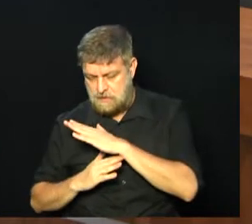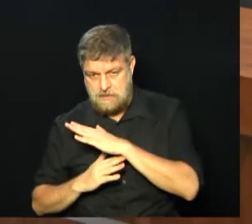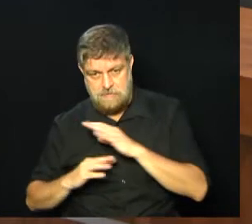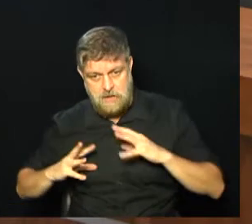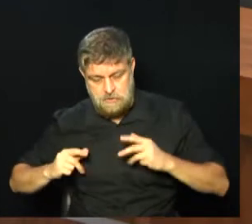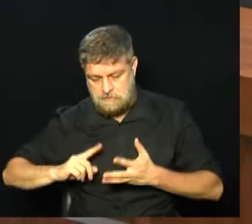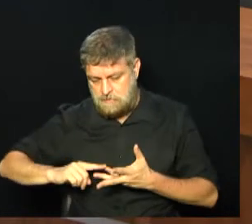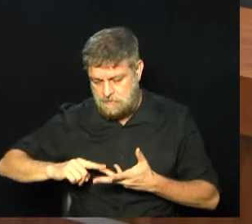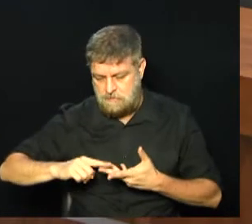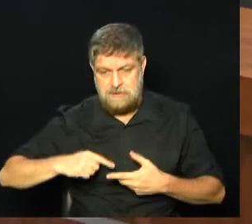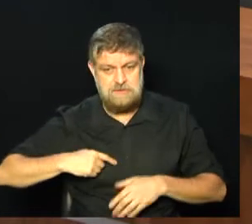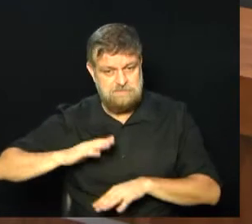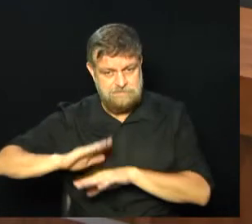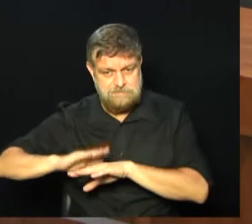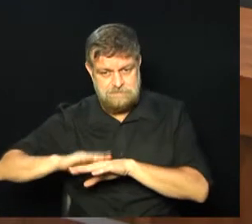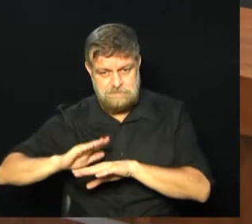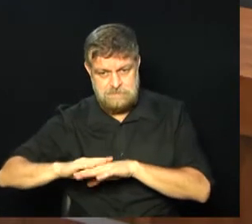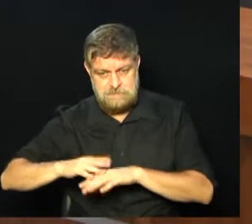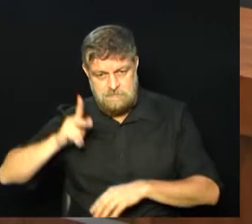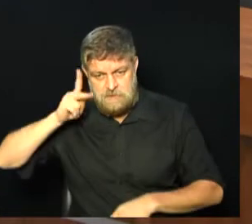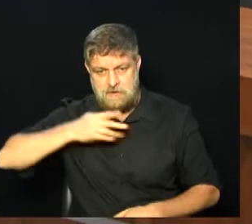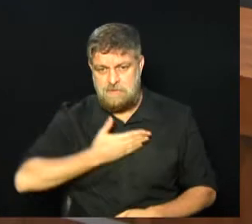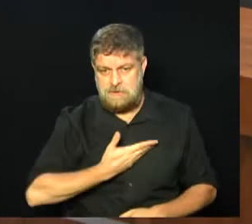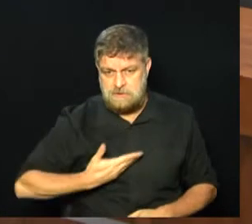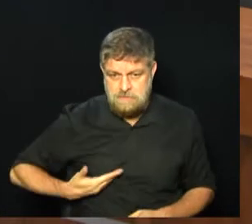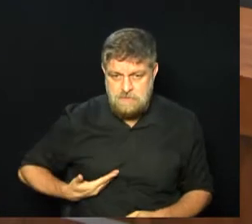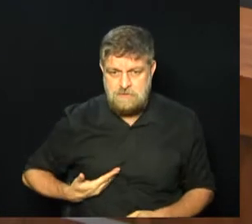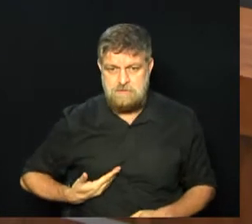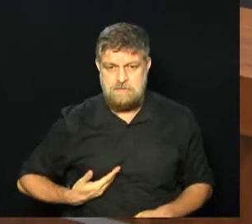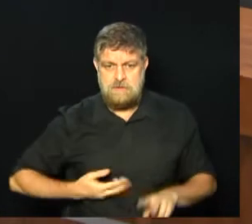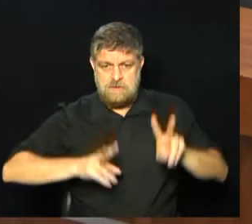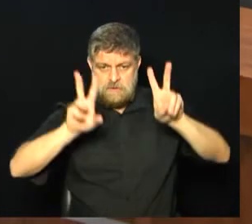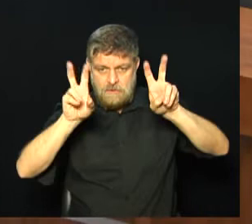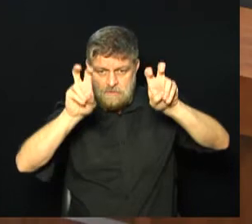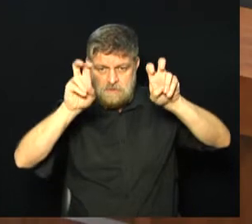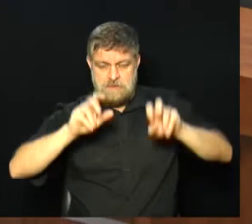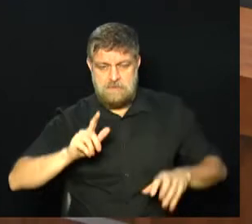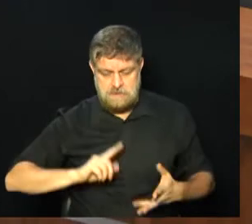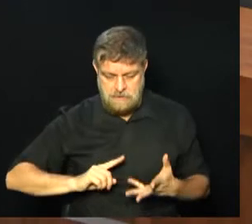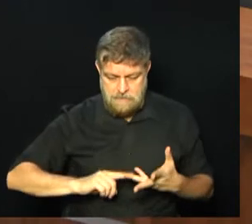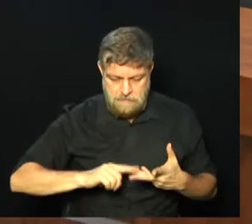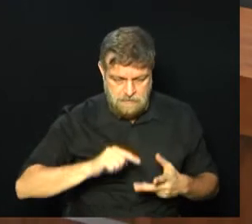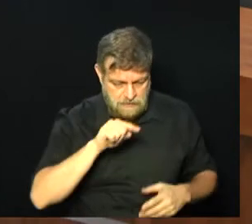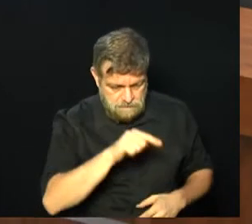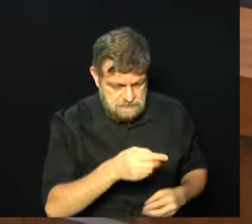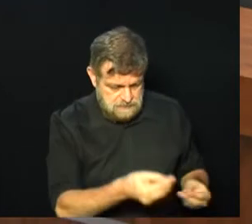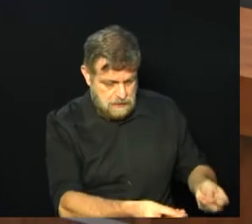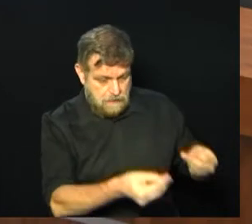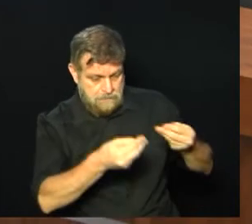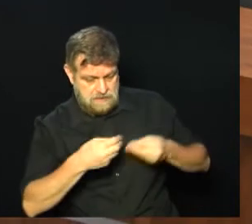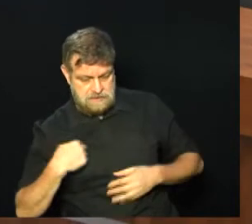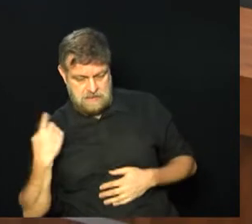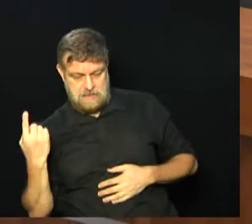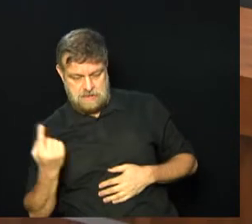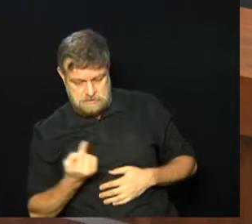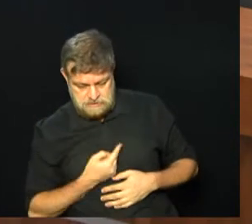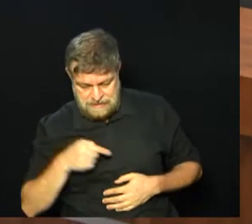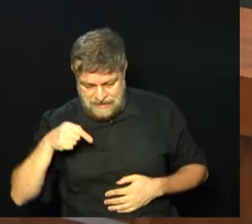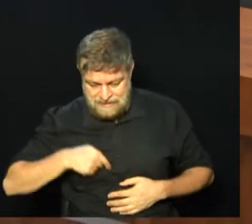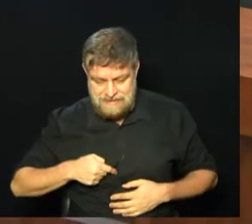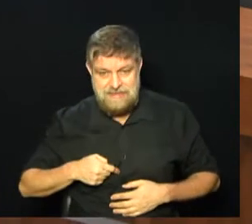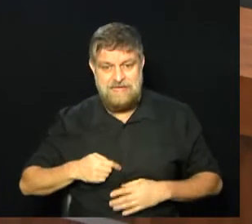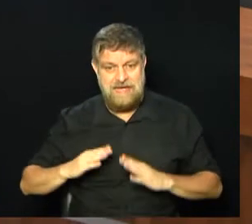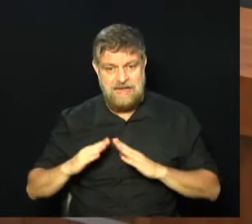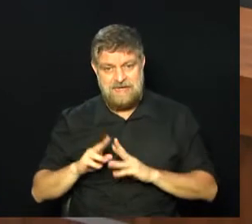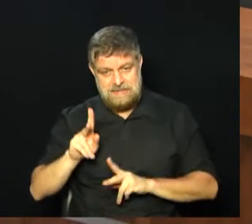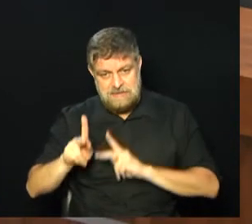puder fazer, em termos de políticas públicas, em termos de demandas que vocês possam trazer para cá. Essa é a Casa do Povo, é o